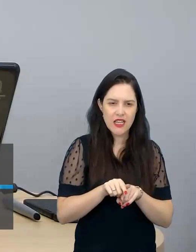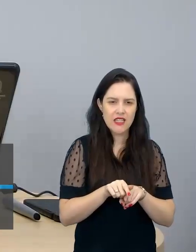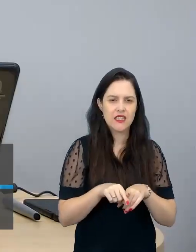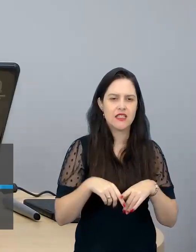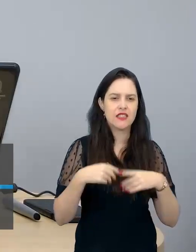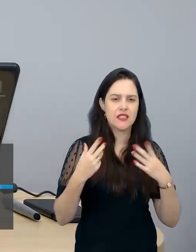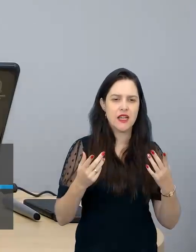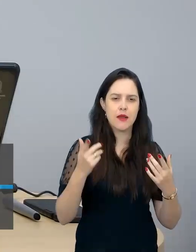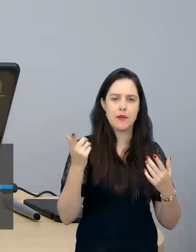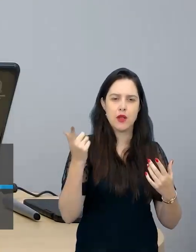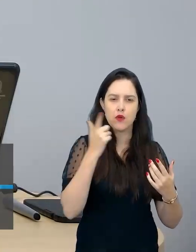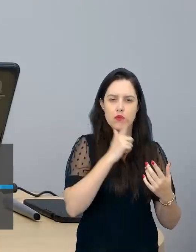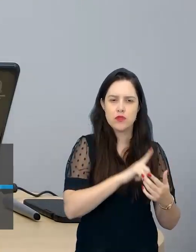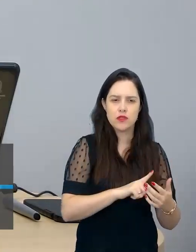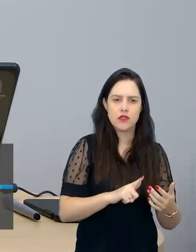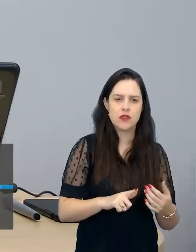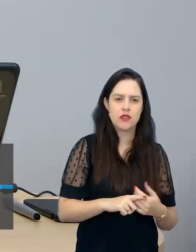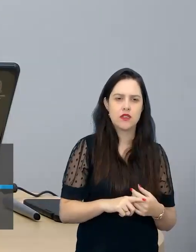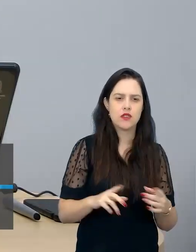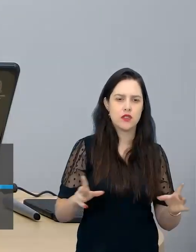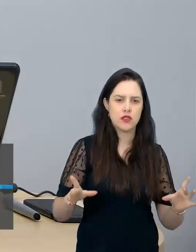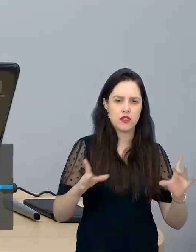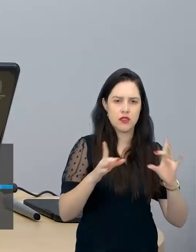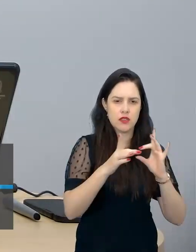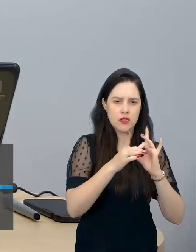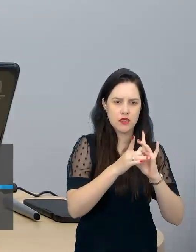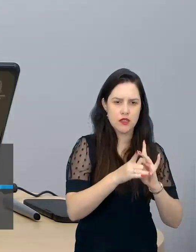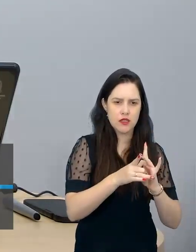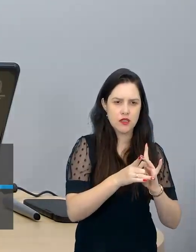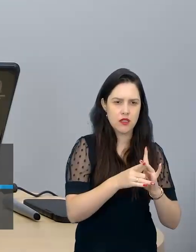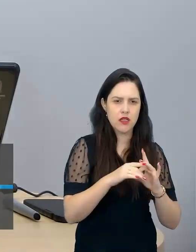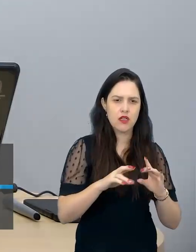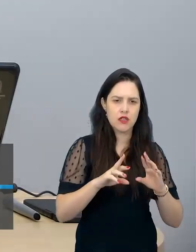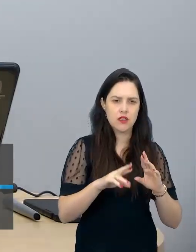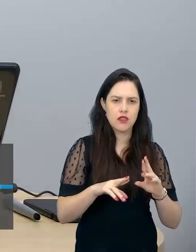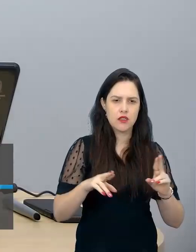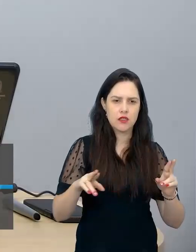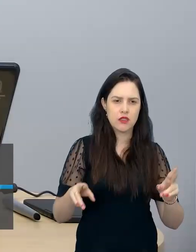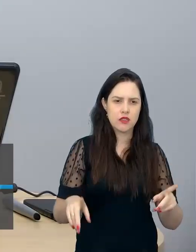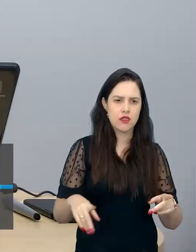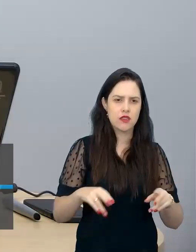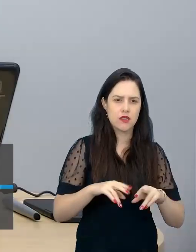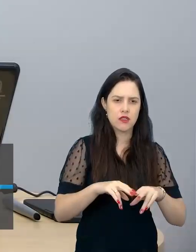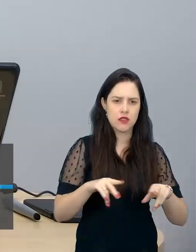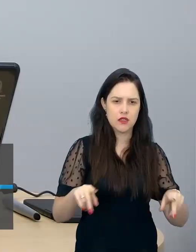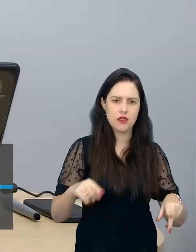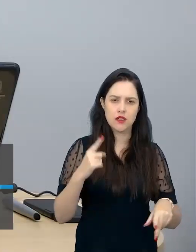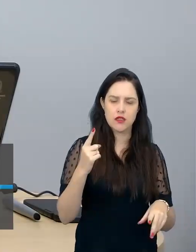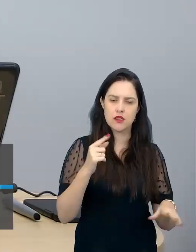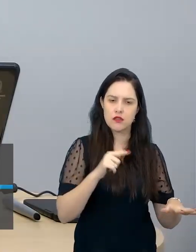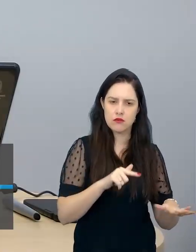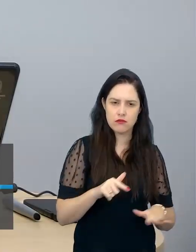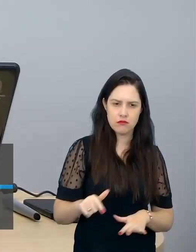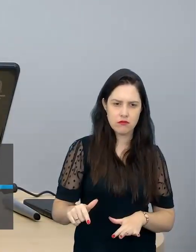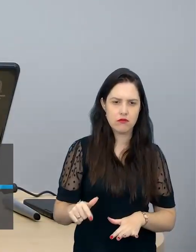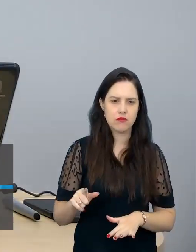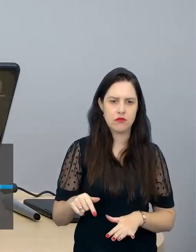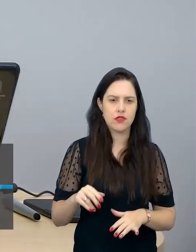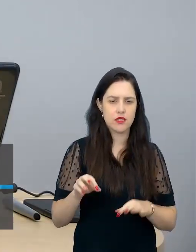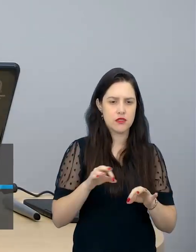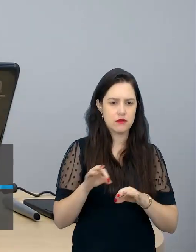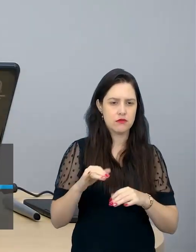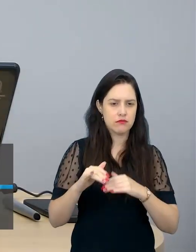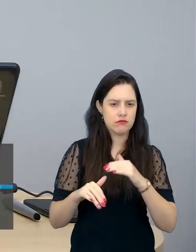né, e para conseguir que os estudantes identifiquem também aí essa diferença, quando teve aí uma ação humana no meio do projeto, no